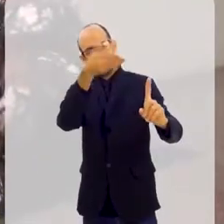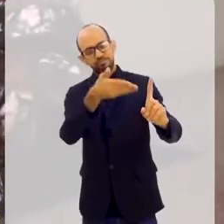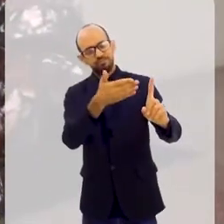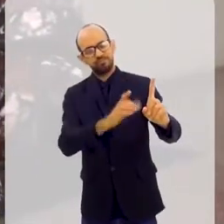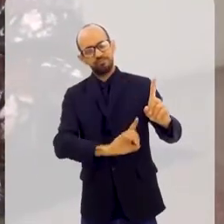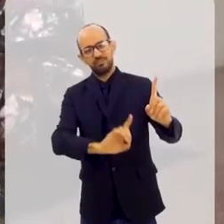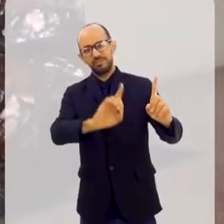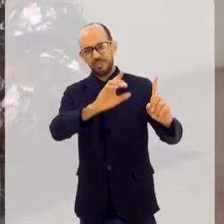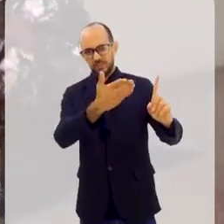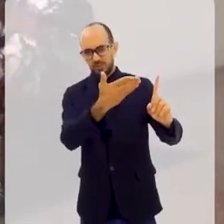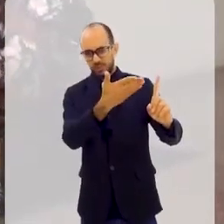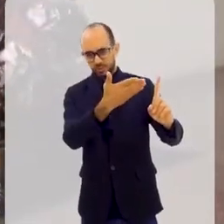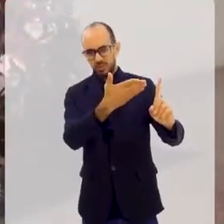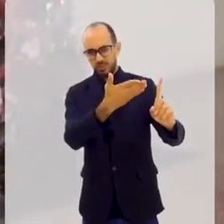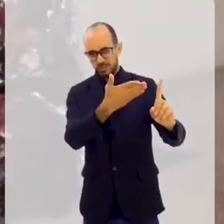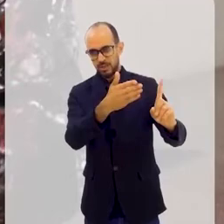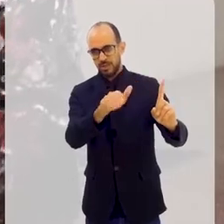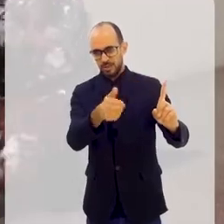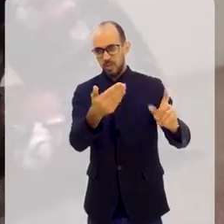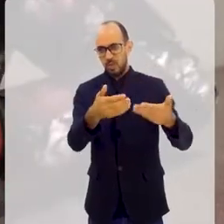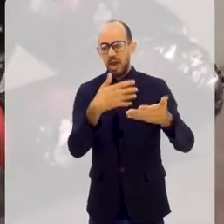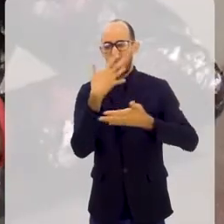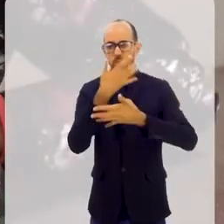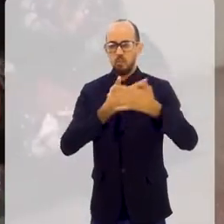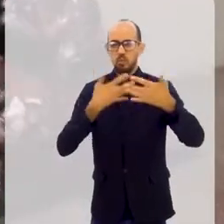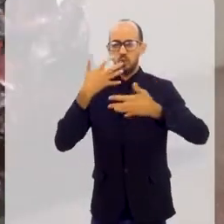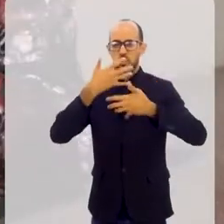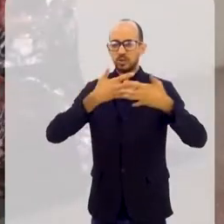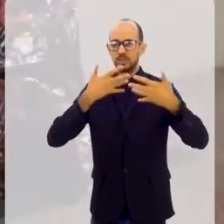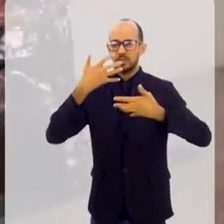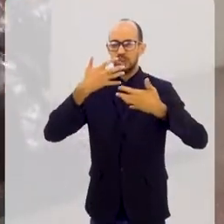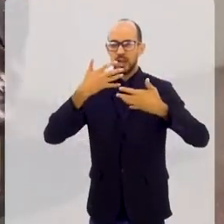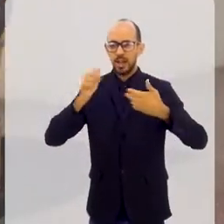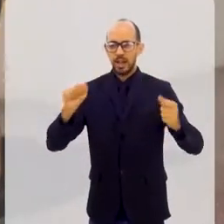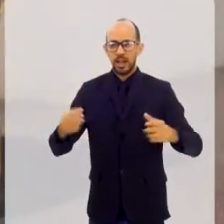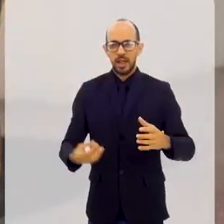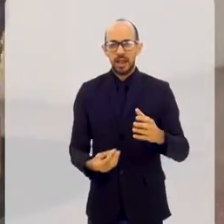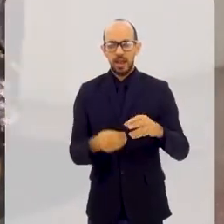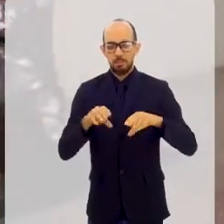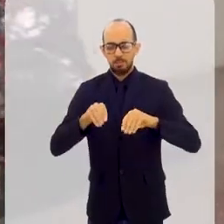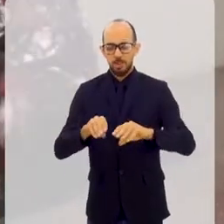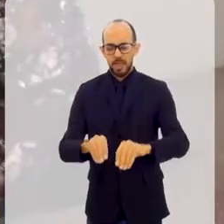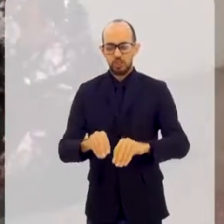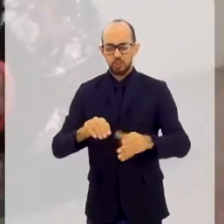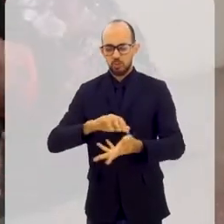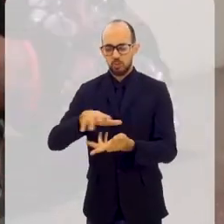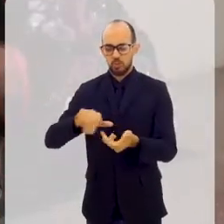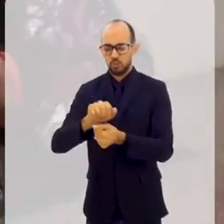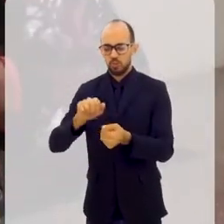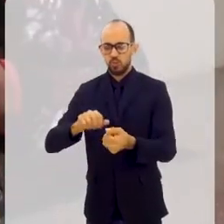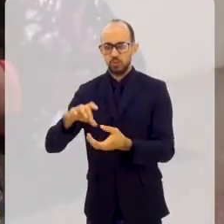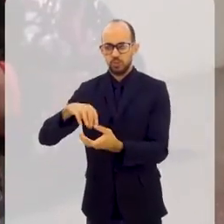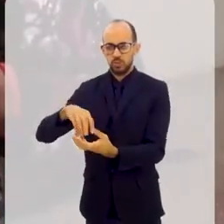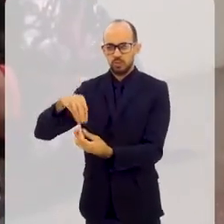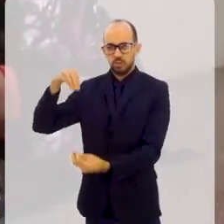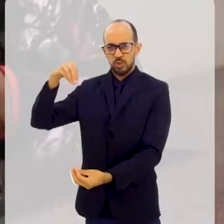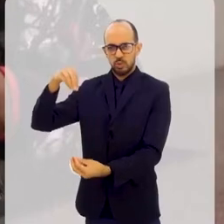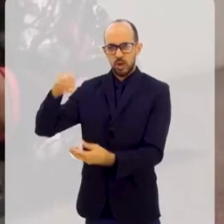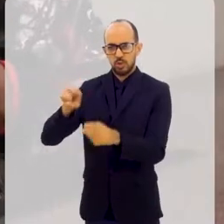de Deus então a música mexe no mundo espiritual e mete na